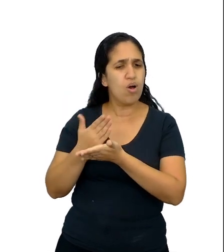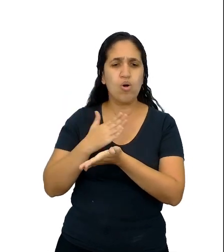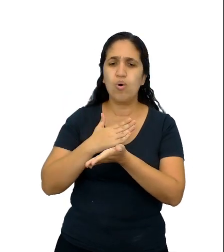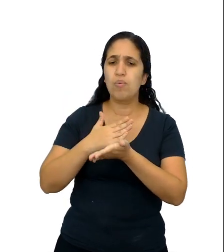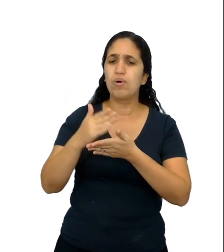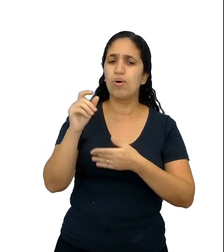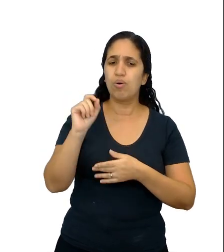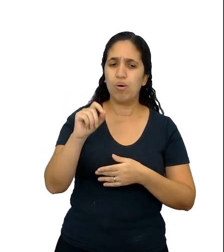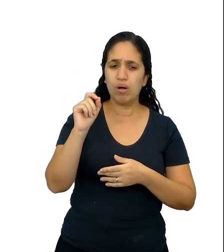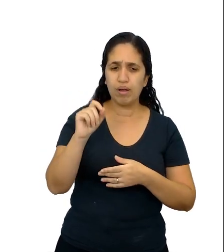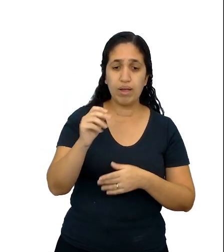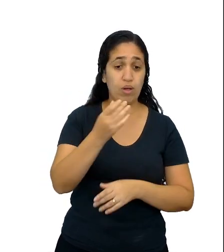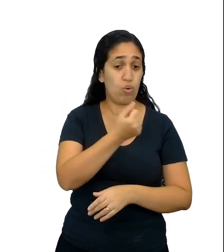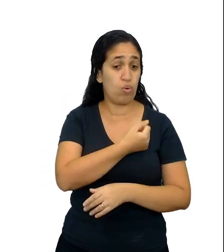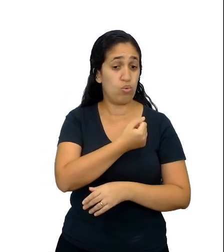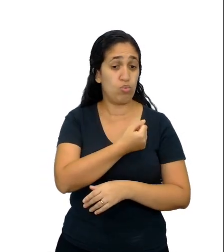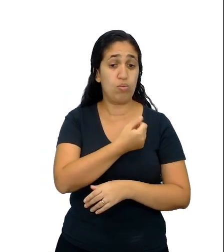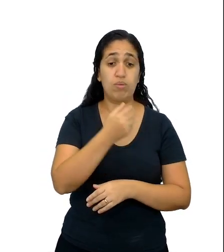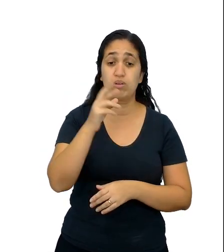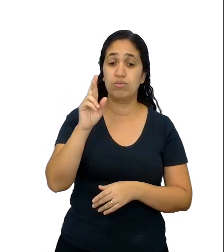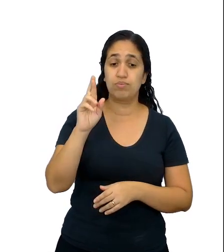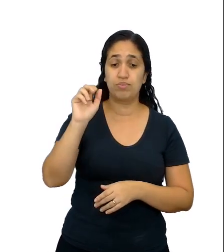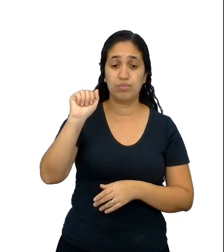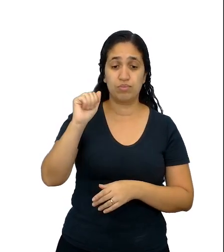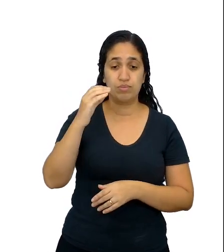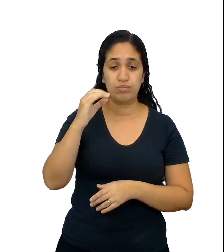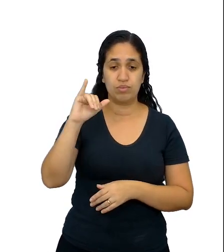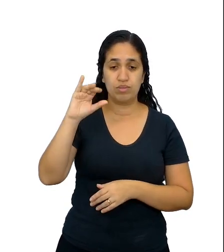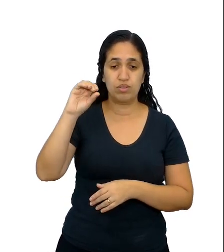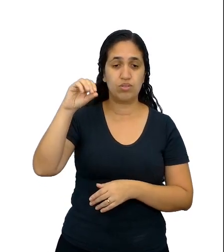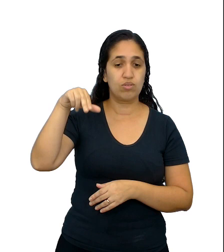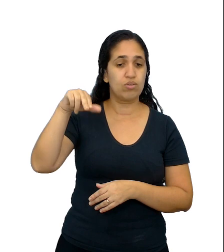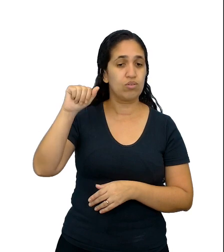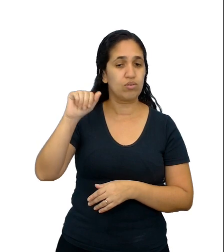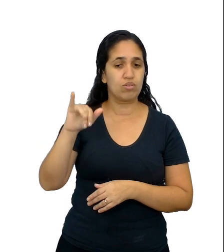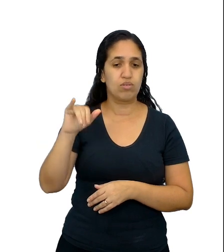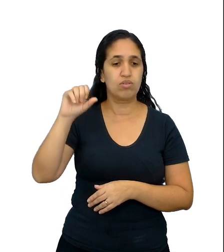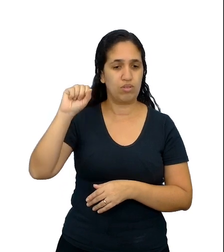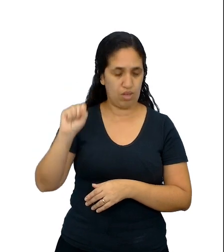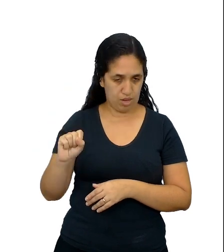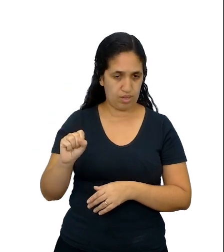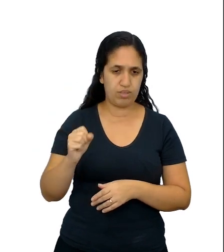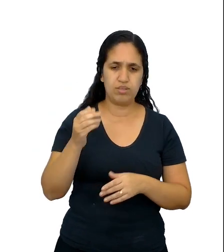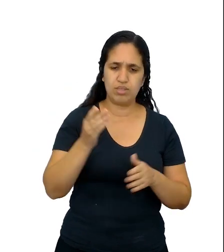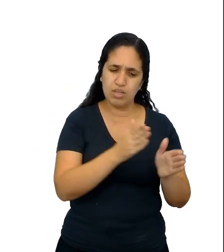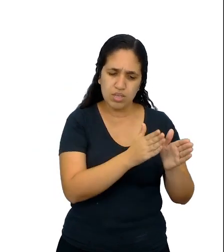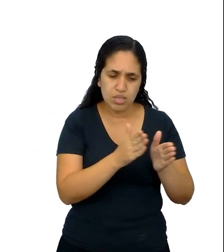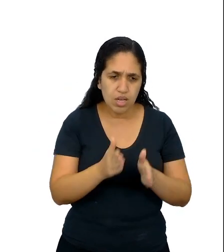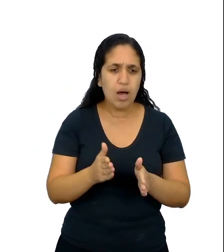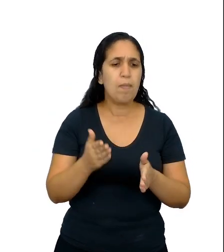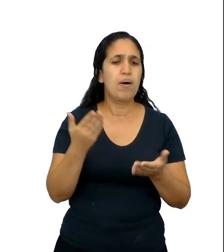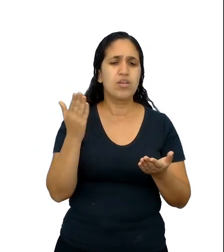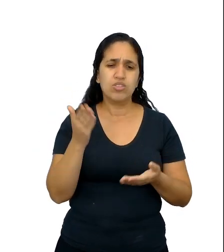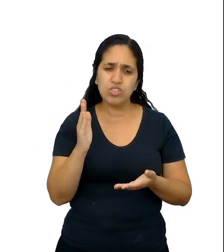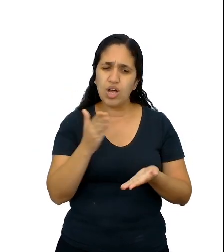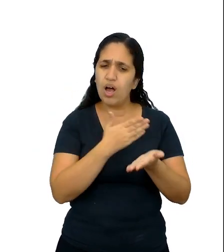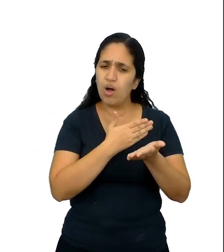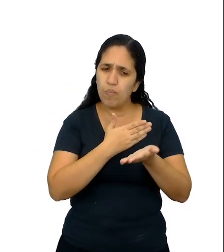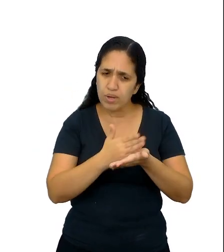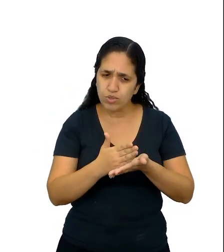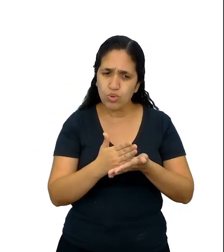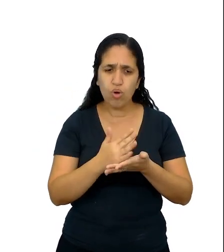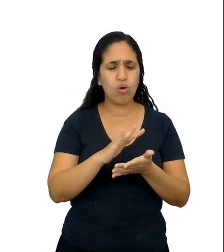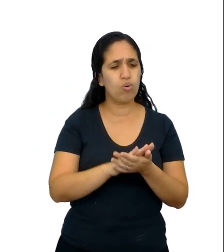sobre os números racionais. Então, na etapa, nós já começamos a falar de alguns obstáculos quando eu introduzo